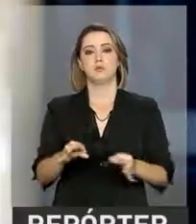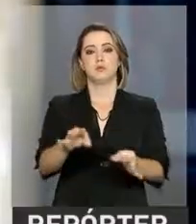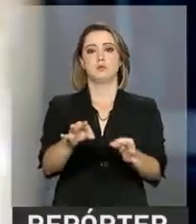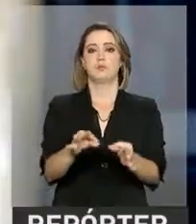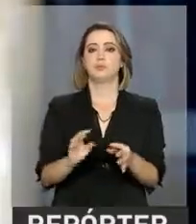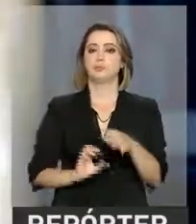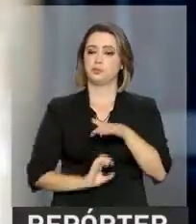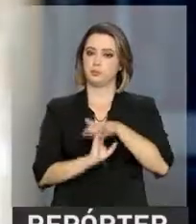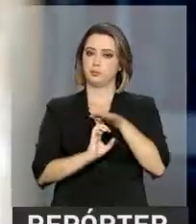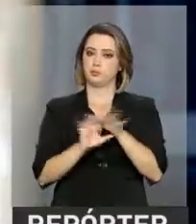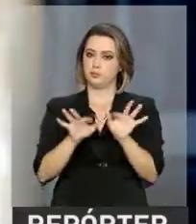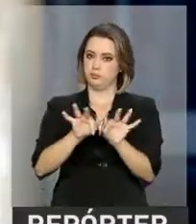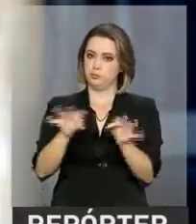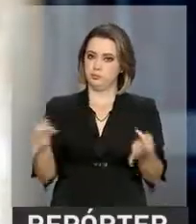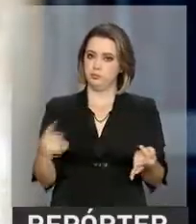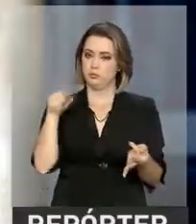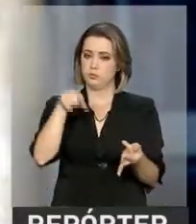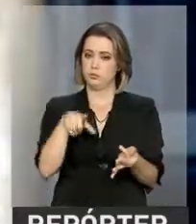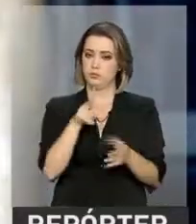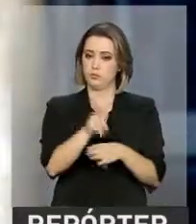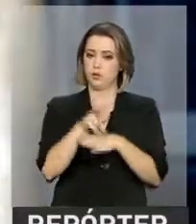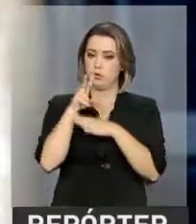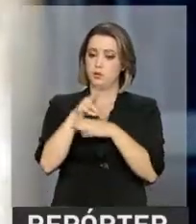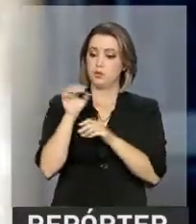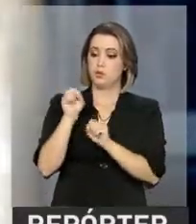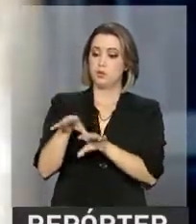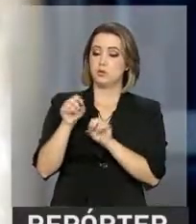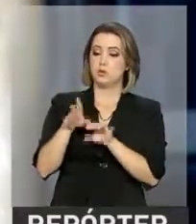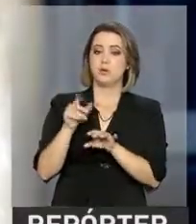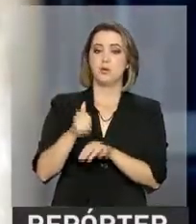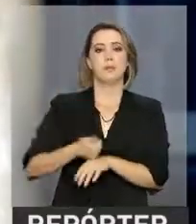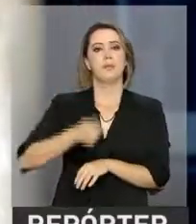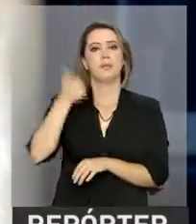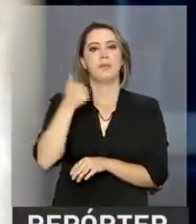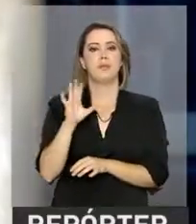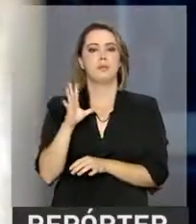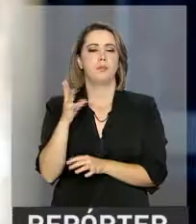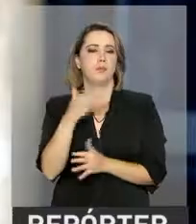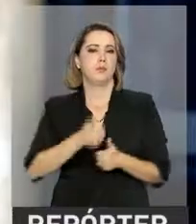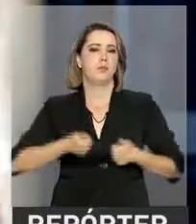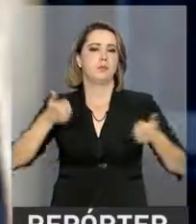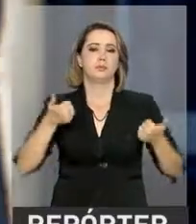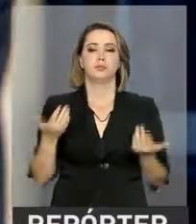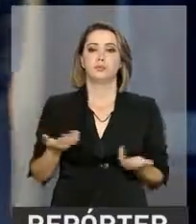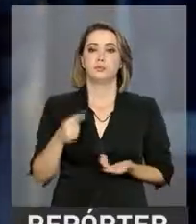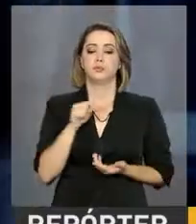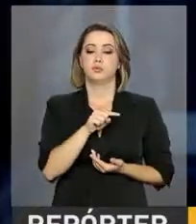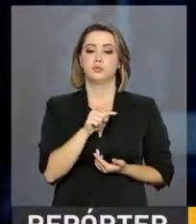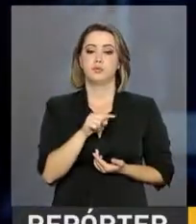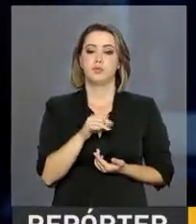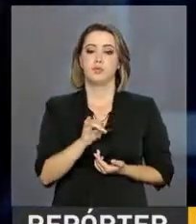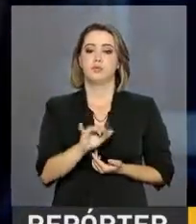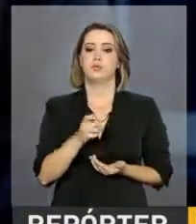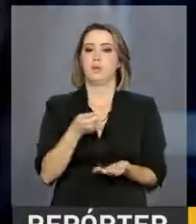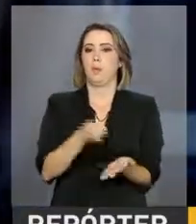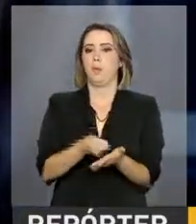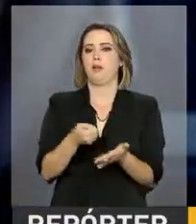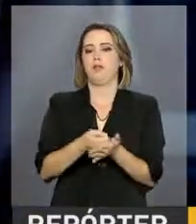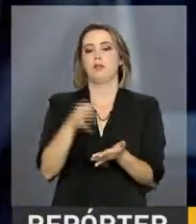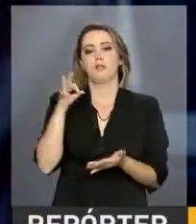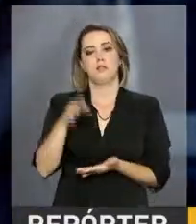mais simples segundo ele o crédito com orientação ea expectativa de sucesso se você não for primeiro um bom pagador